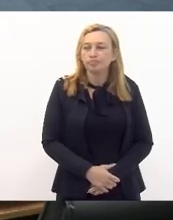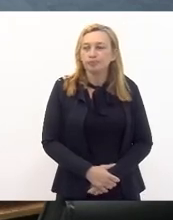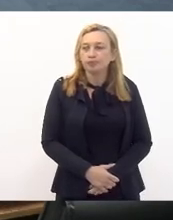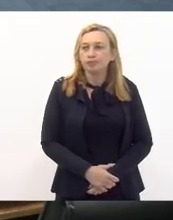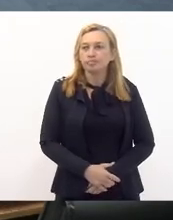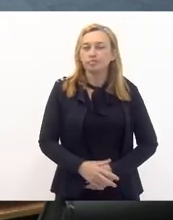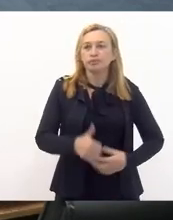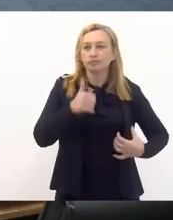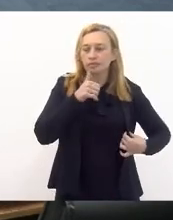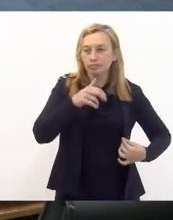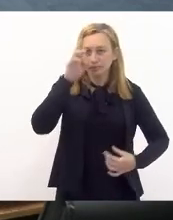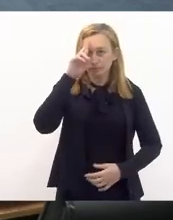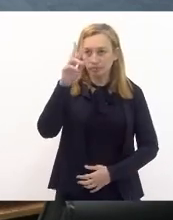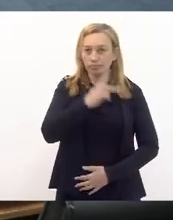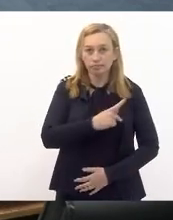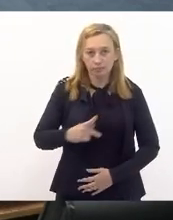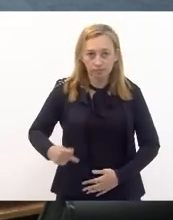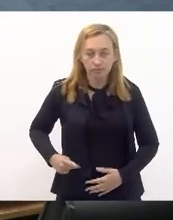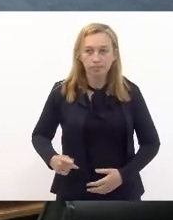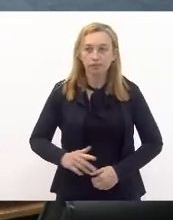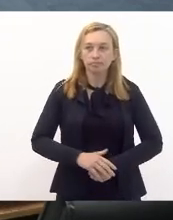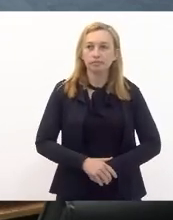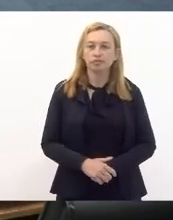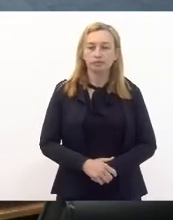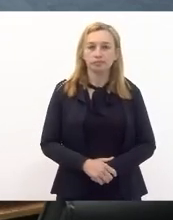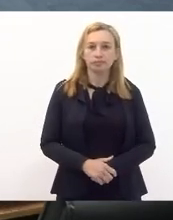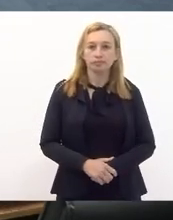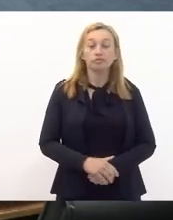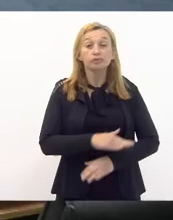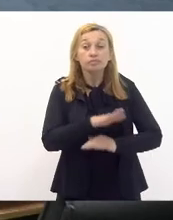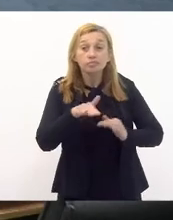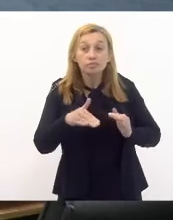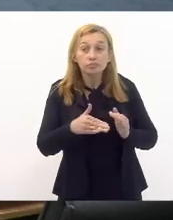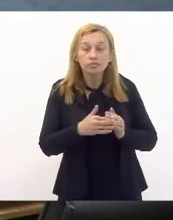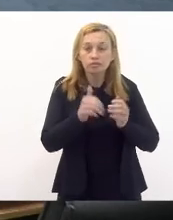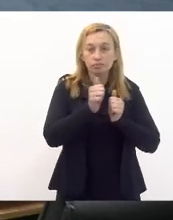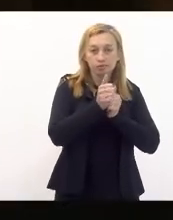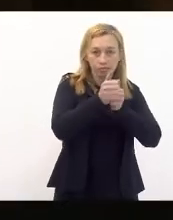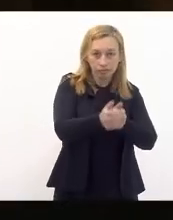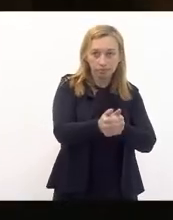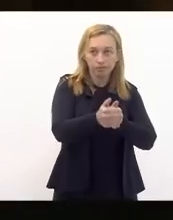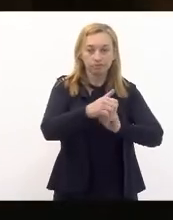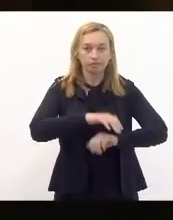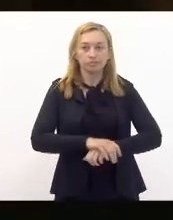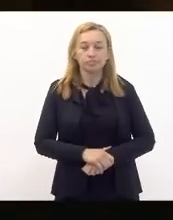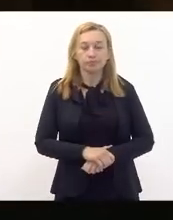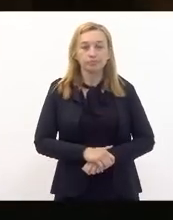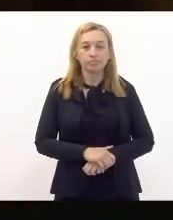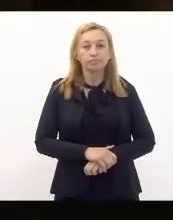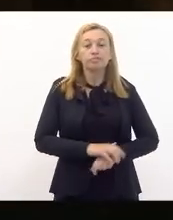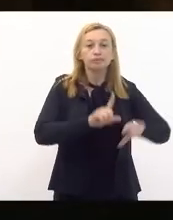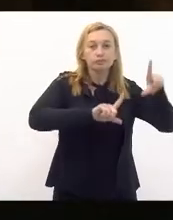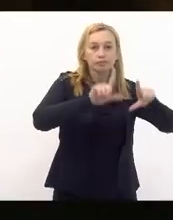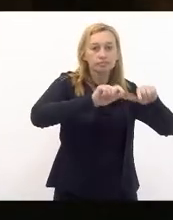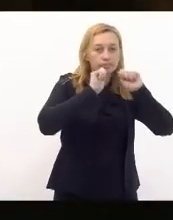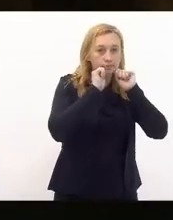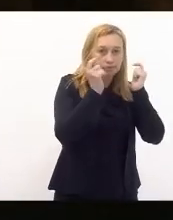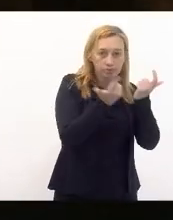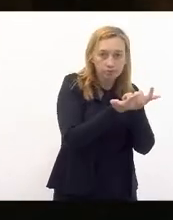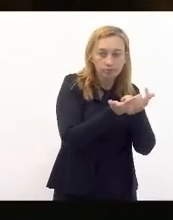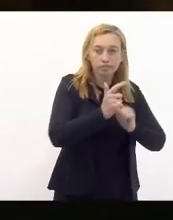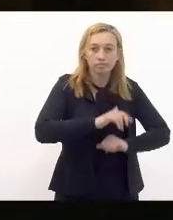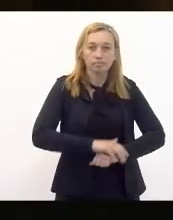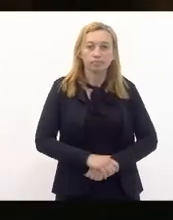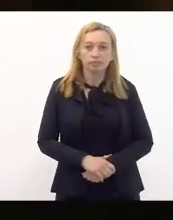a senhora Presidente senhoras e senhores que nos acompanhou pela TV alerj